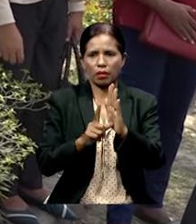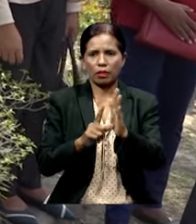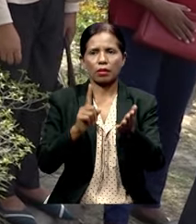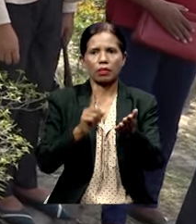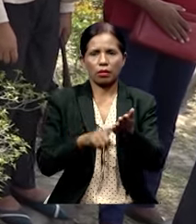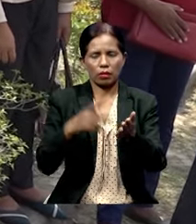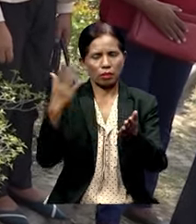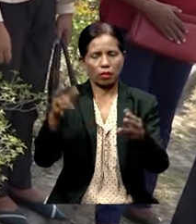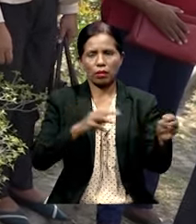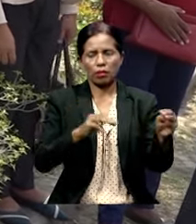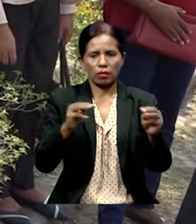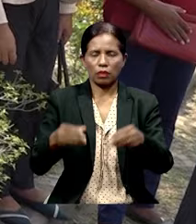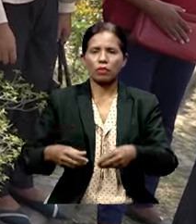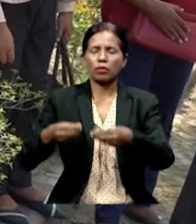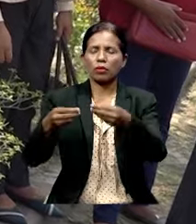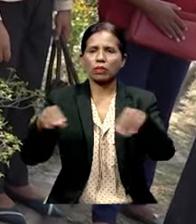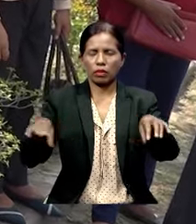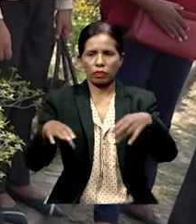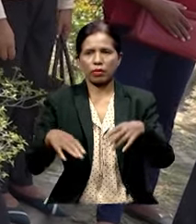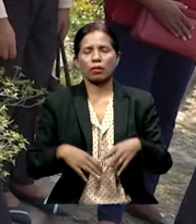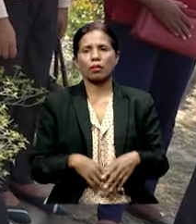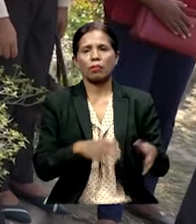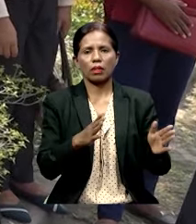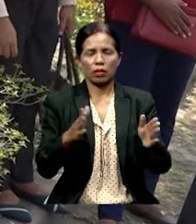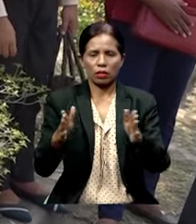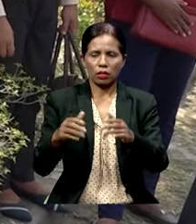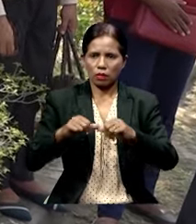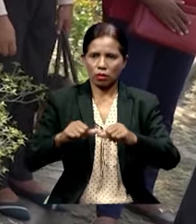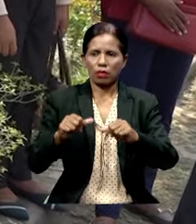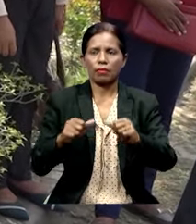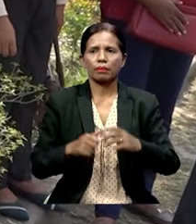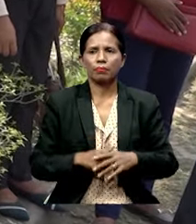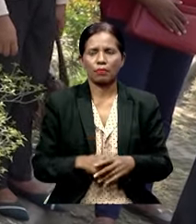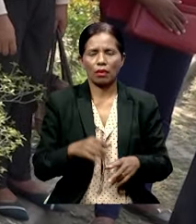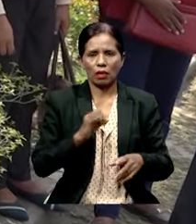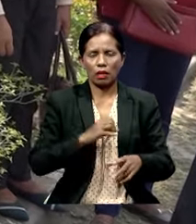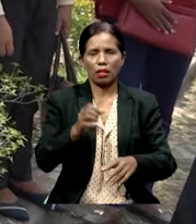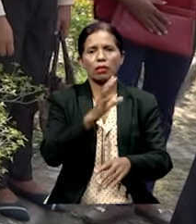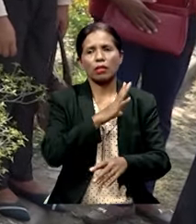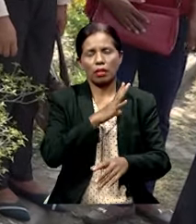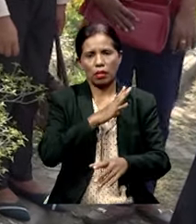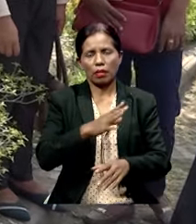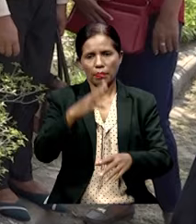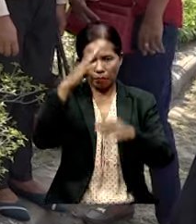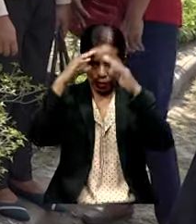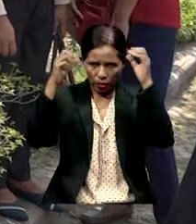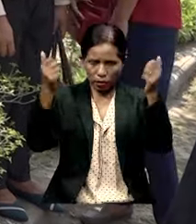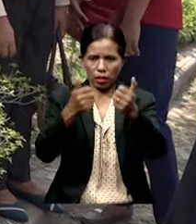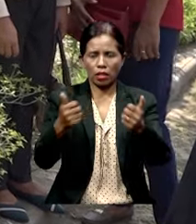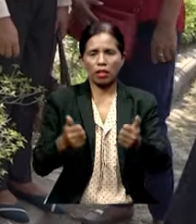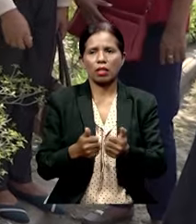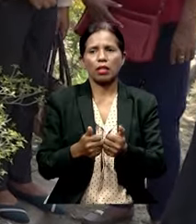halo Hanover. O nebe proses sila hel. Ha espera katak su excelencia presidente autoridade Arsenio